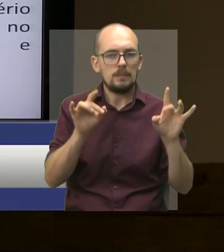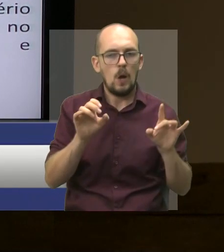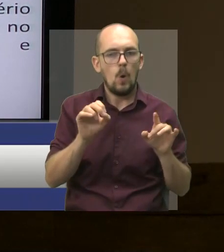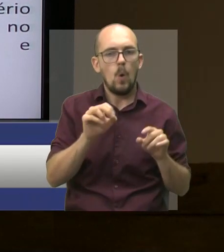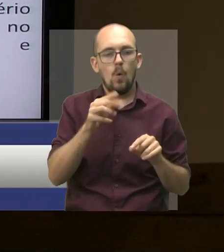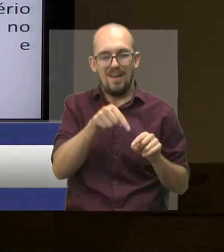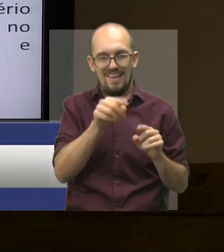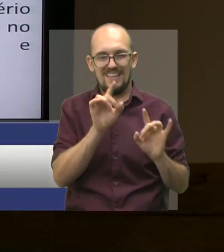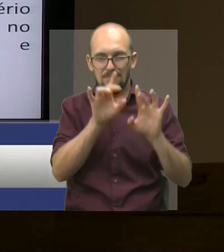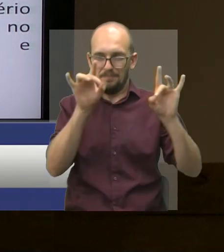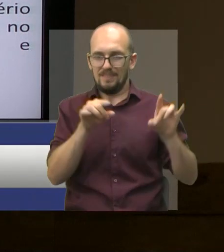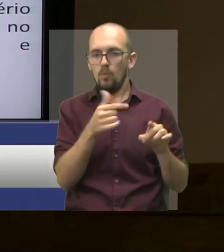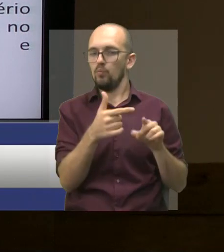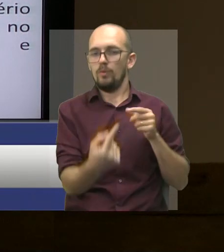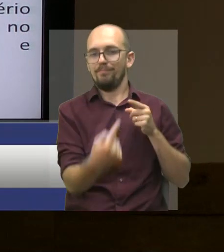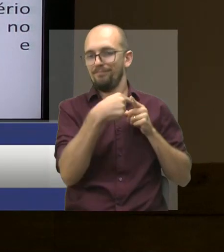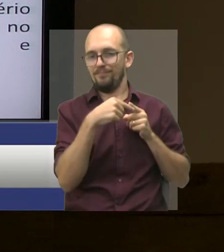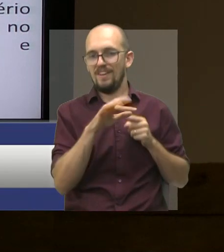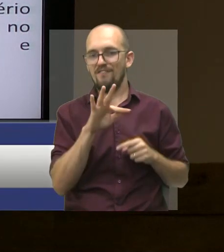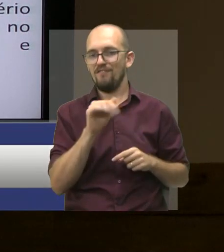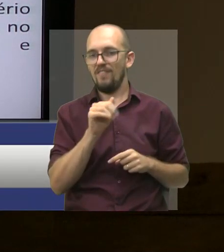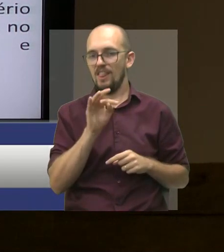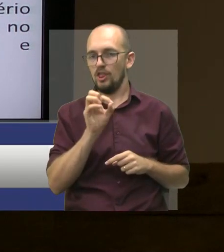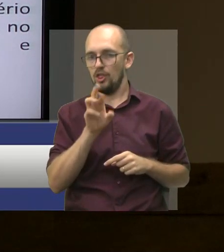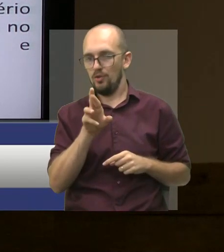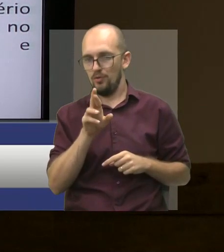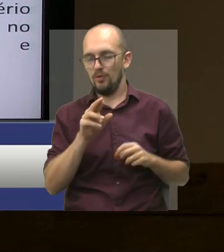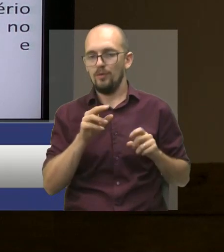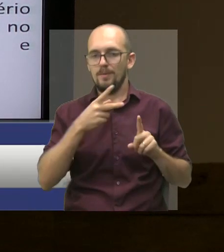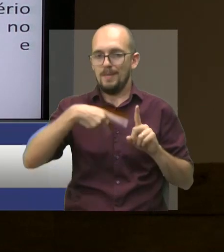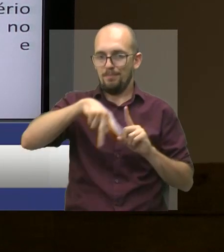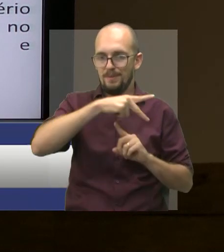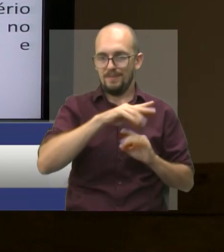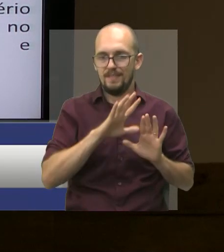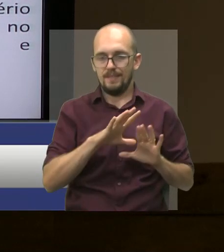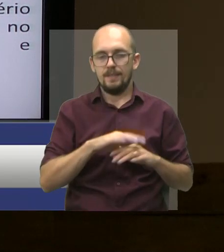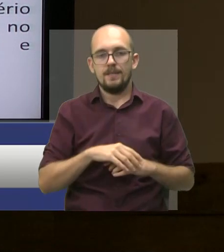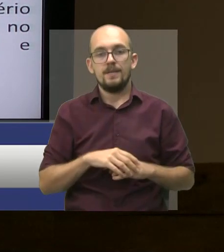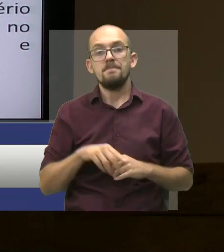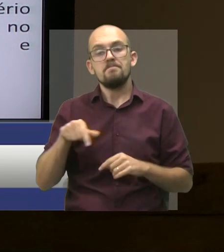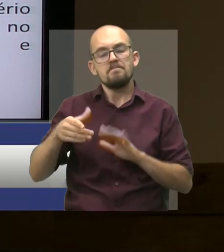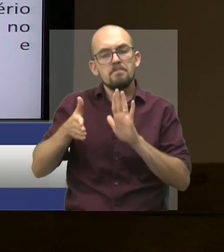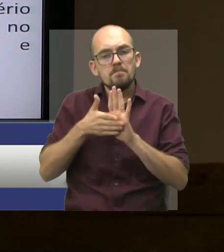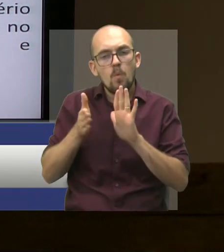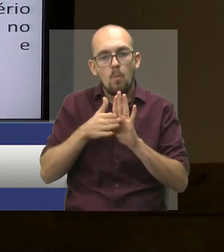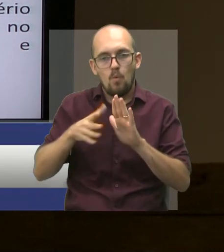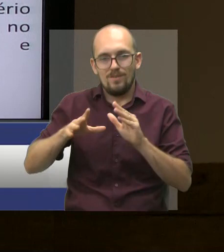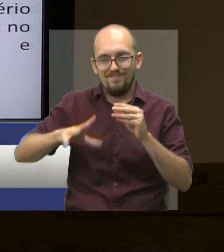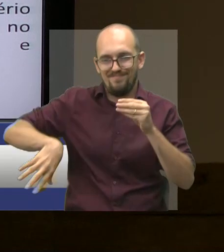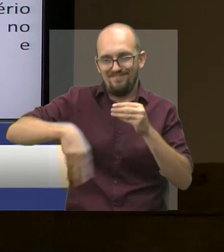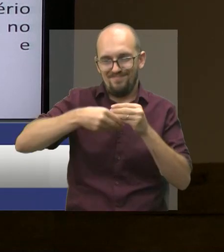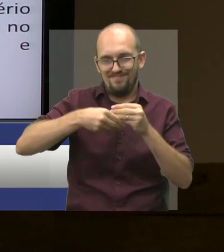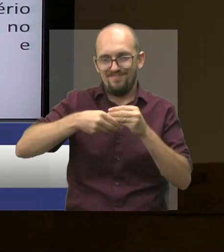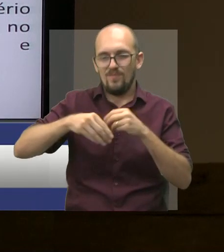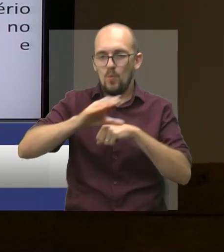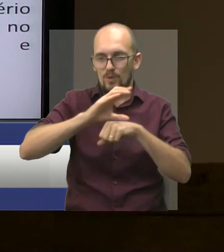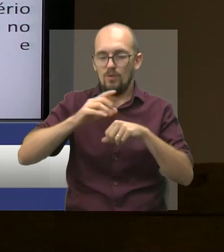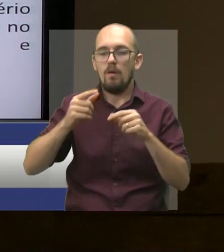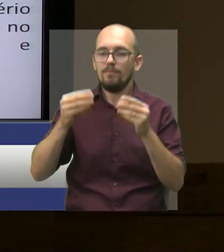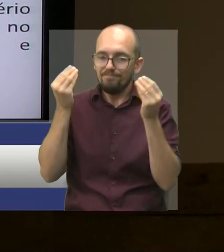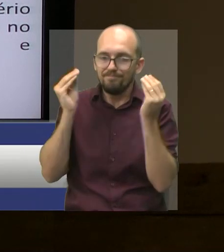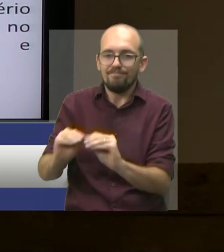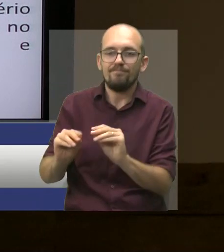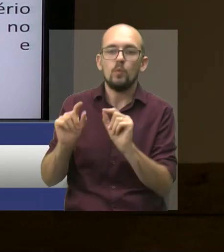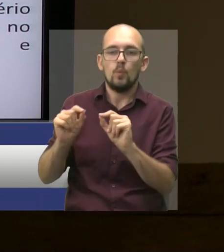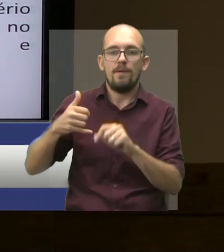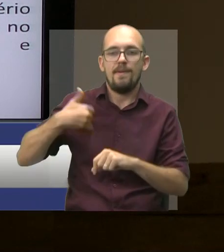fator previdenciário. Esta proposta de emenda à Constituição vem colocar uma idade mínima